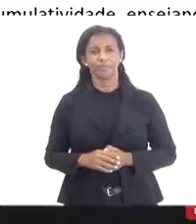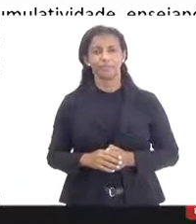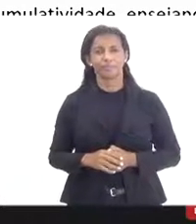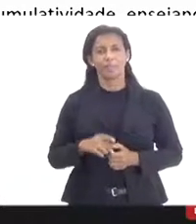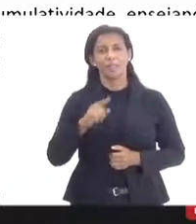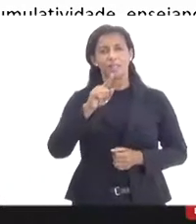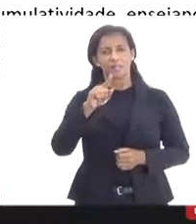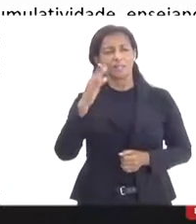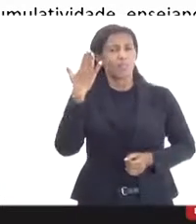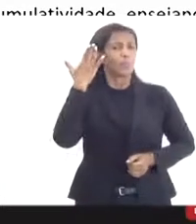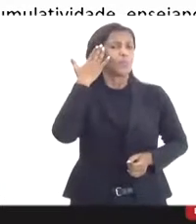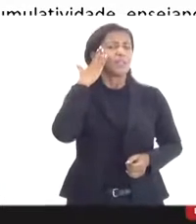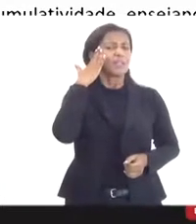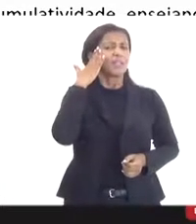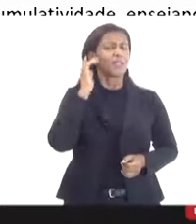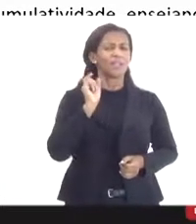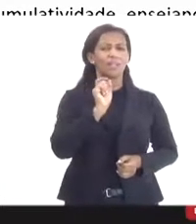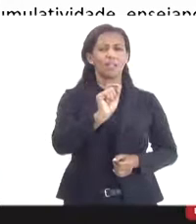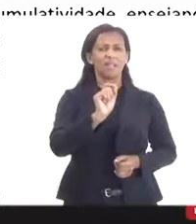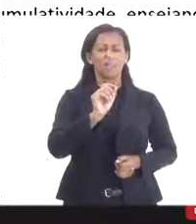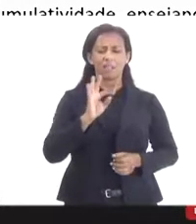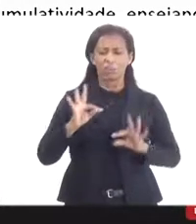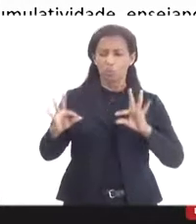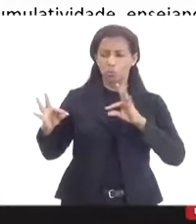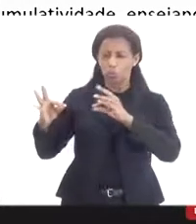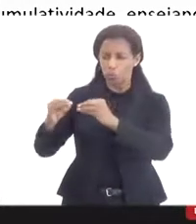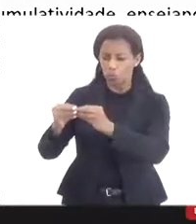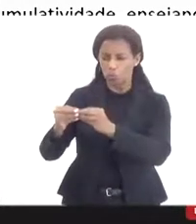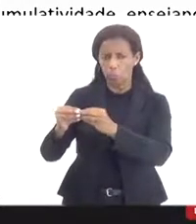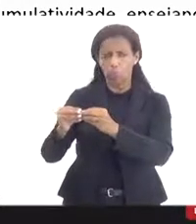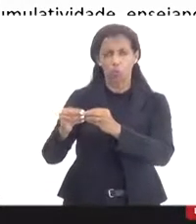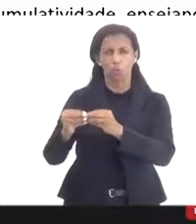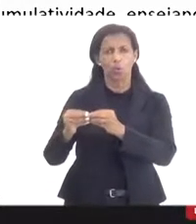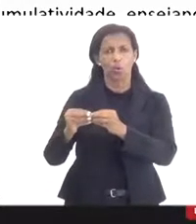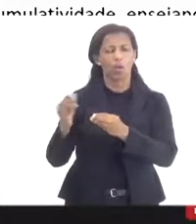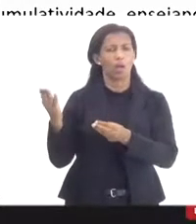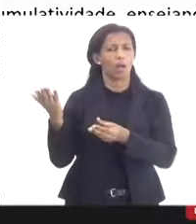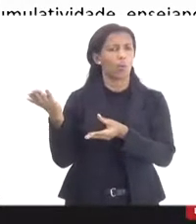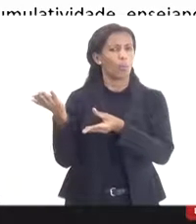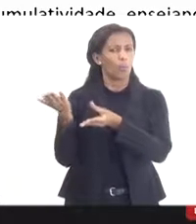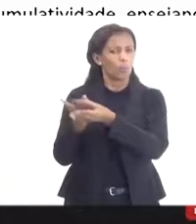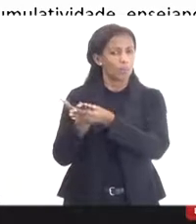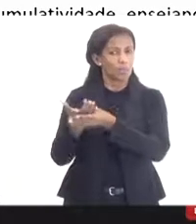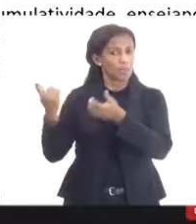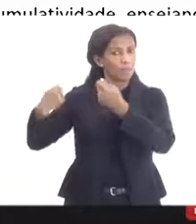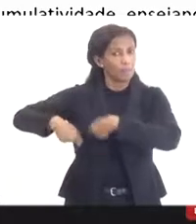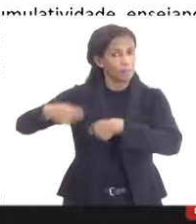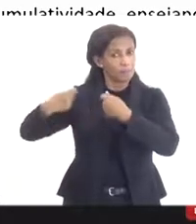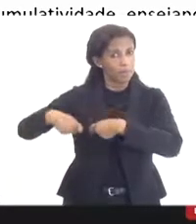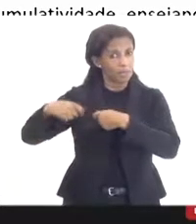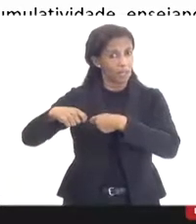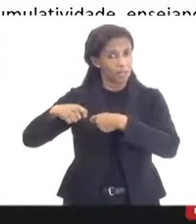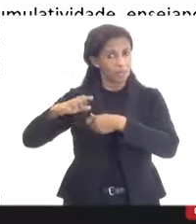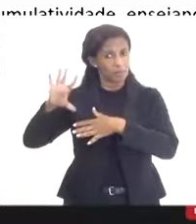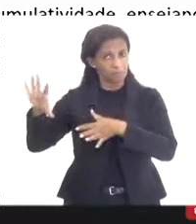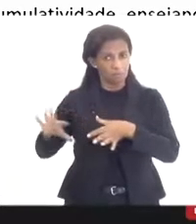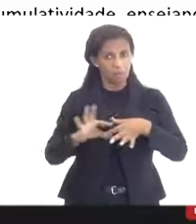que os requisitos consumir e integrar ao processo produtivo eles devem ser necessariamente